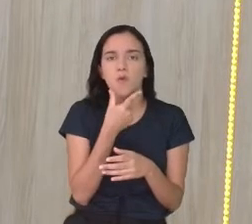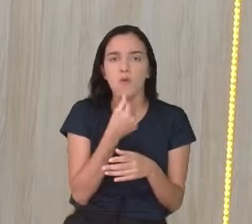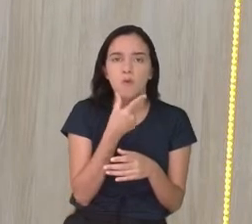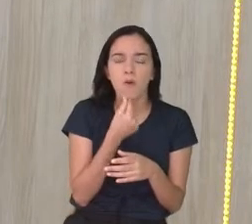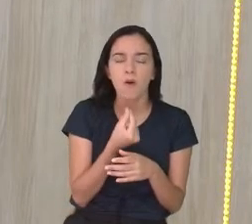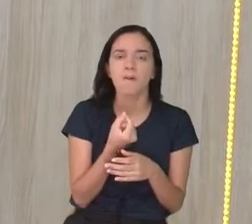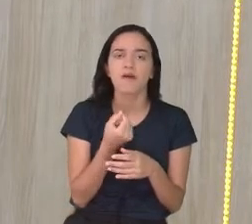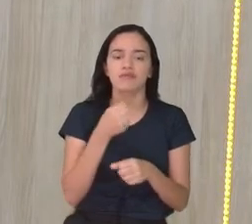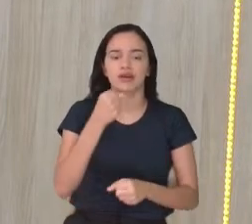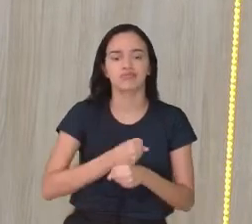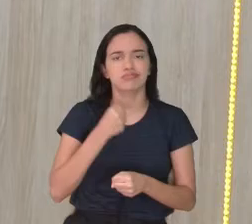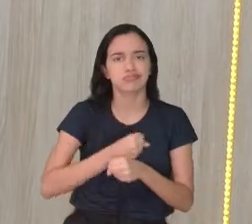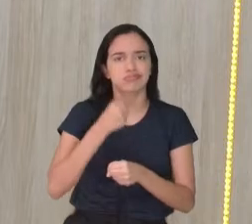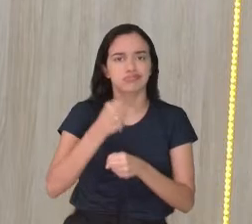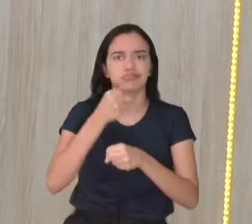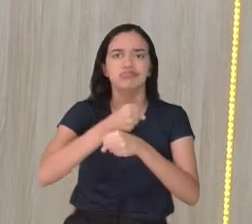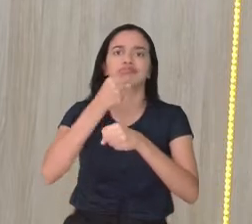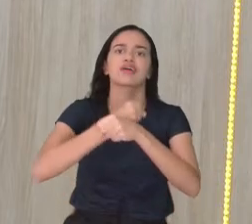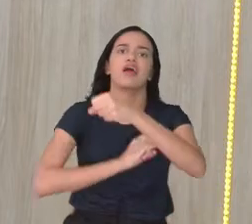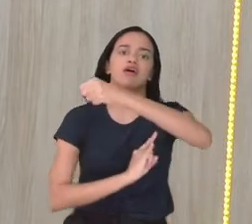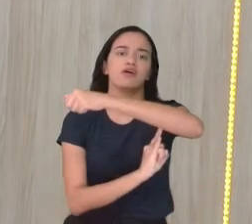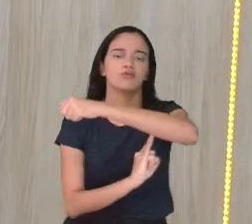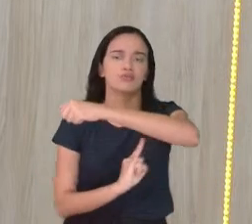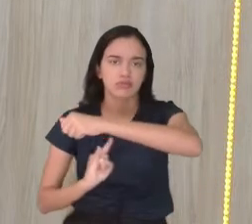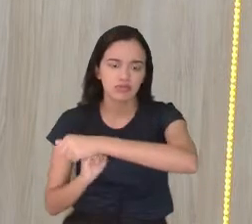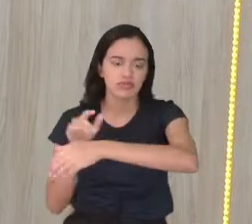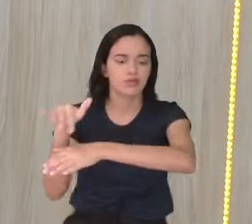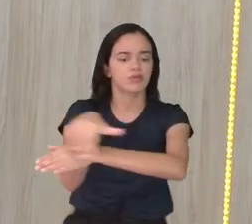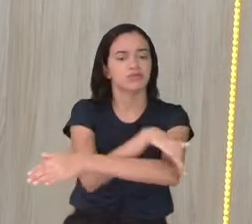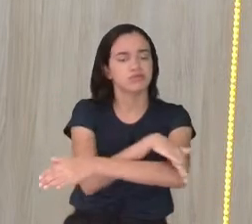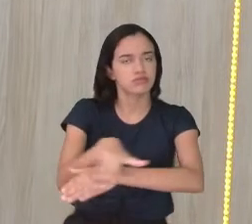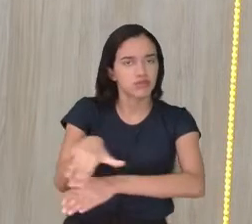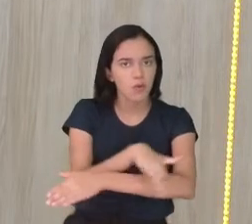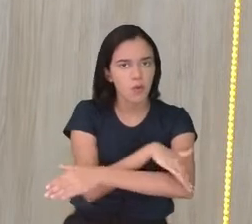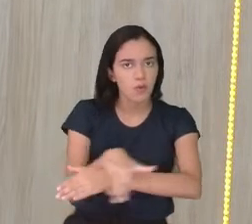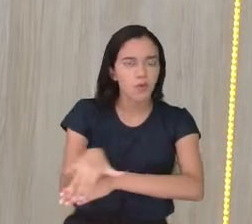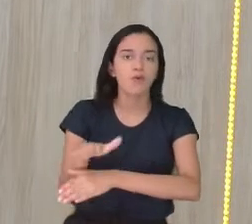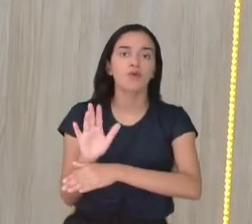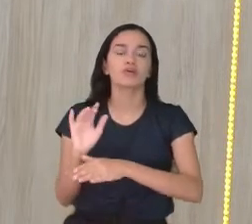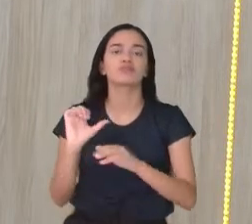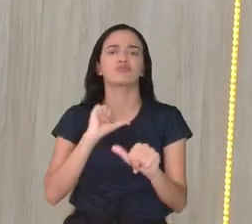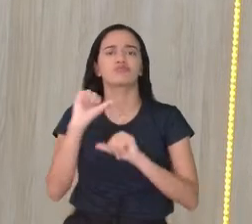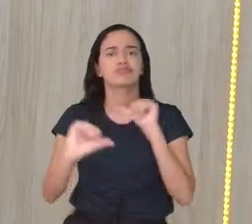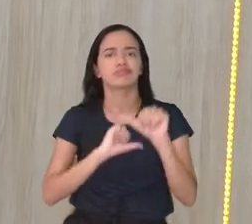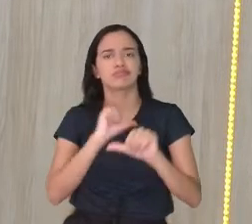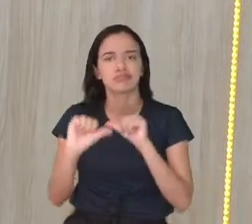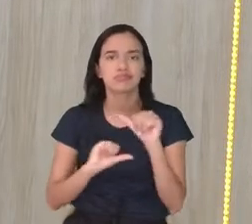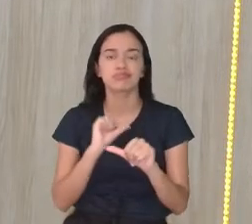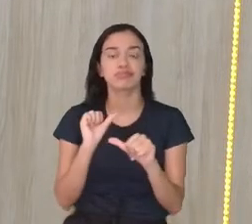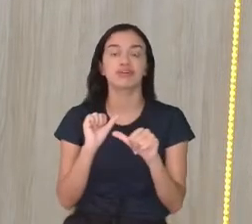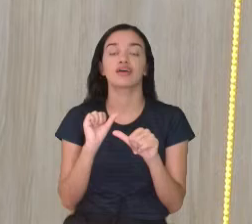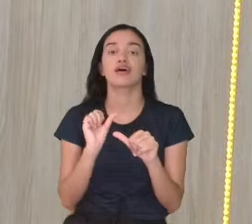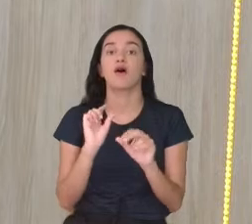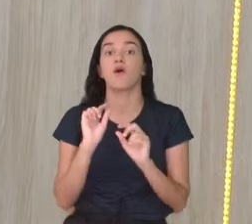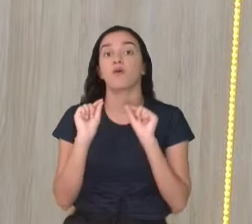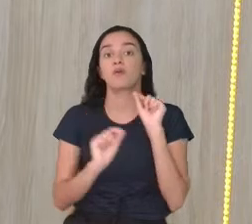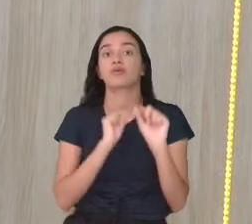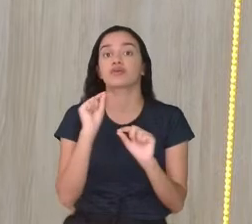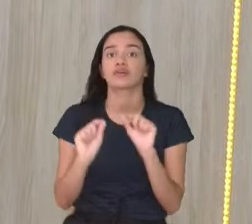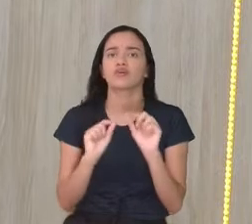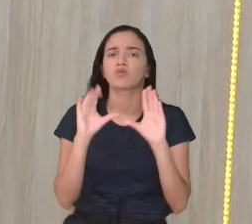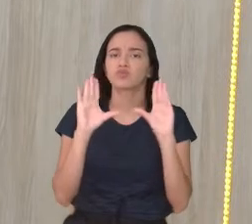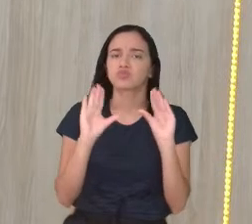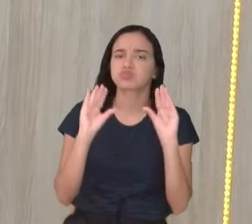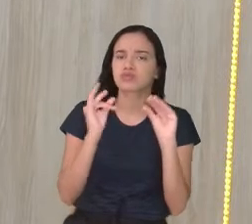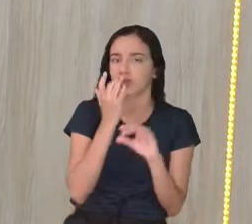vai promovendo ferrovias, dos mais variados tipos de alterações que ele vai fazendo na paisagem, justamente para trazer o que? O conforto